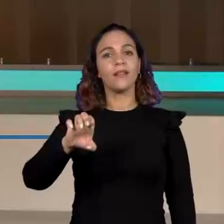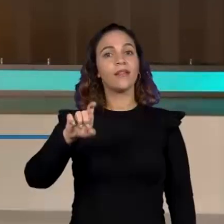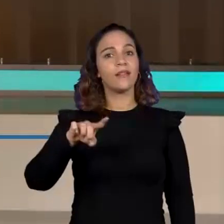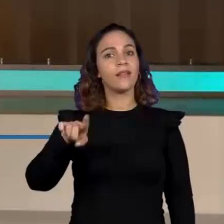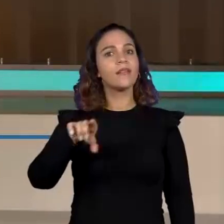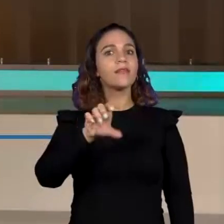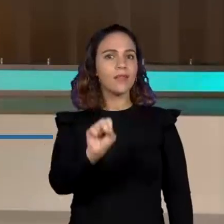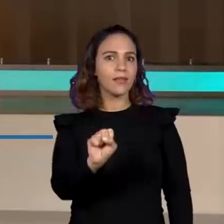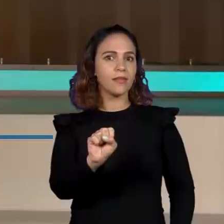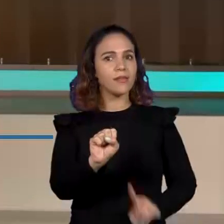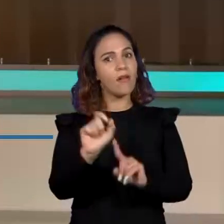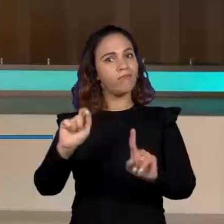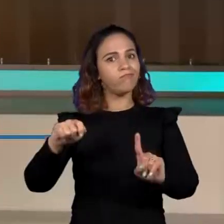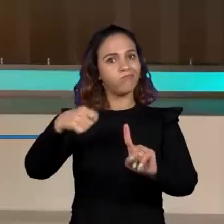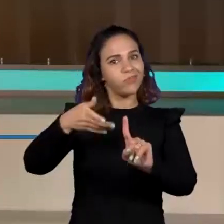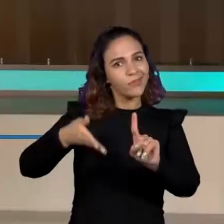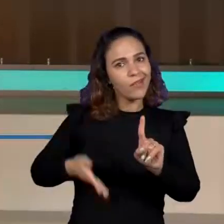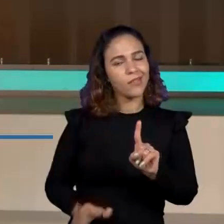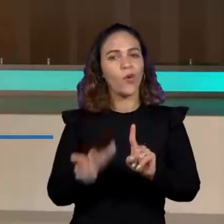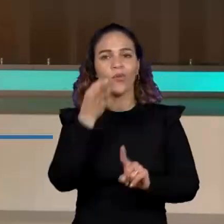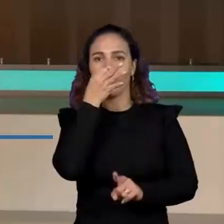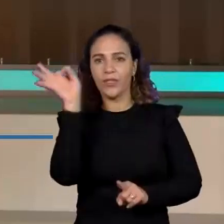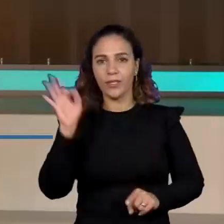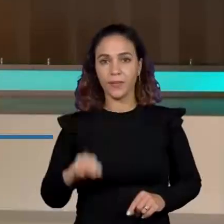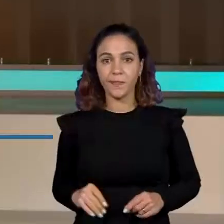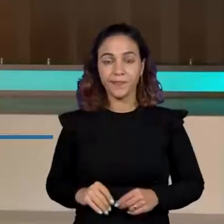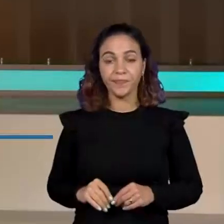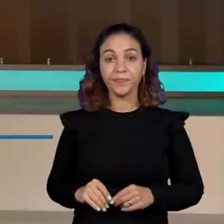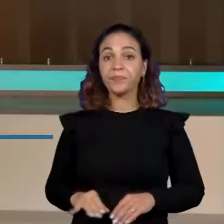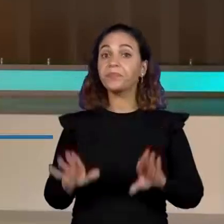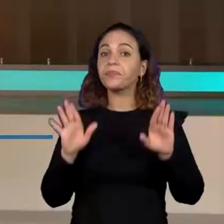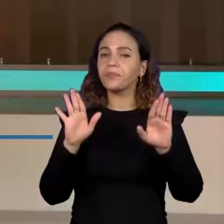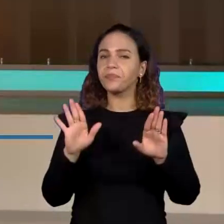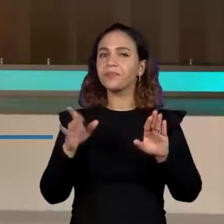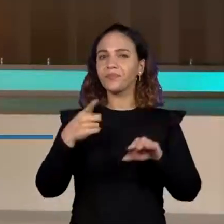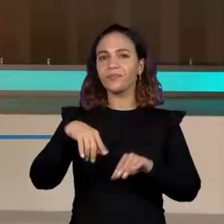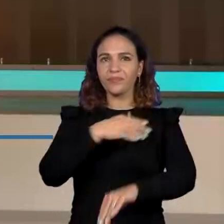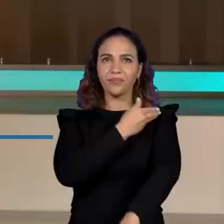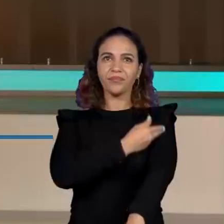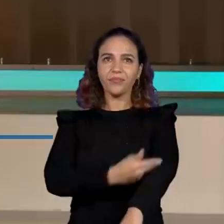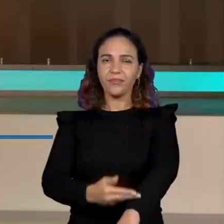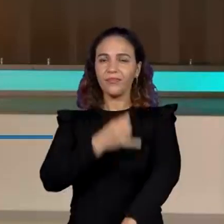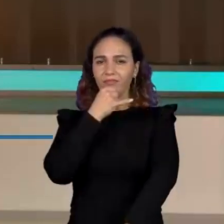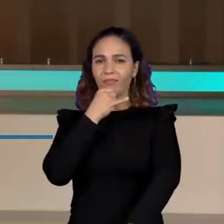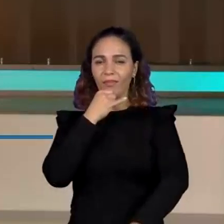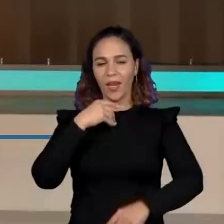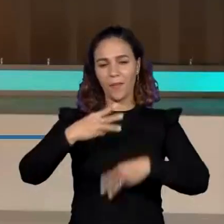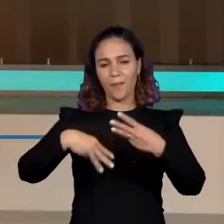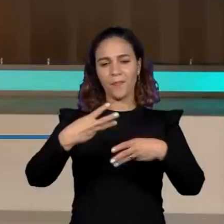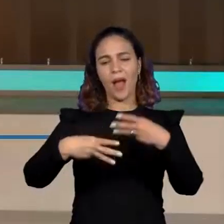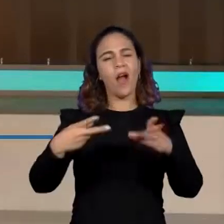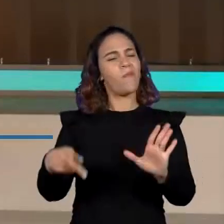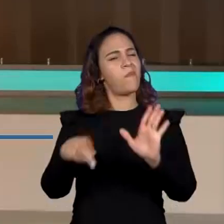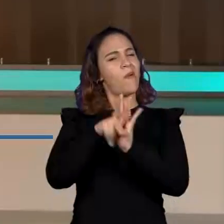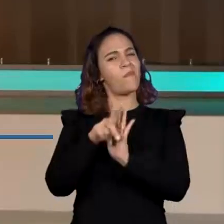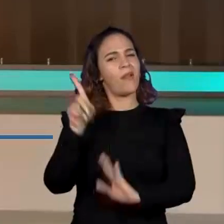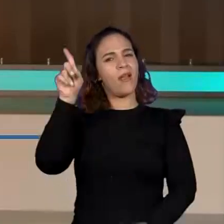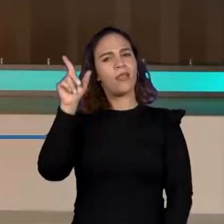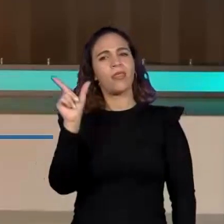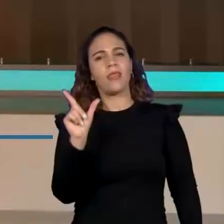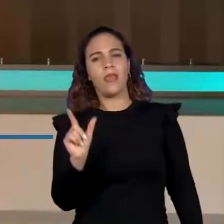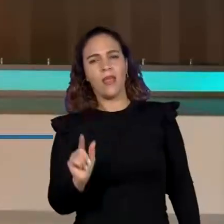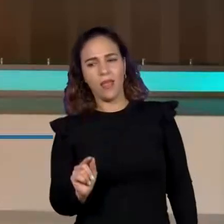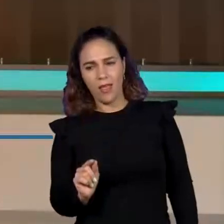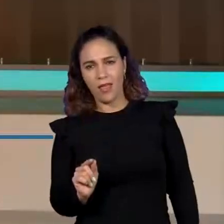Simples assim. Nós geralmente costumamos falar que a macarronada é um prato típico italiano. É um